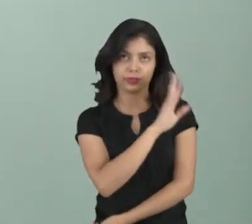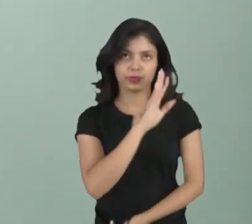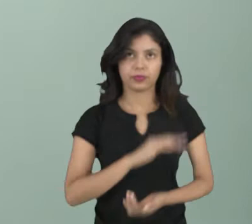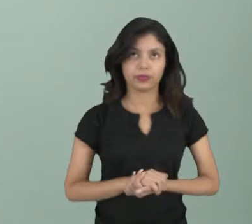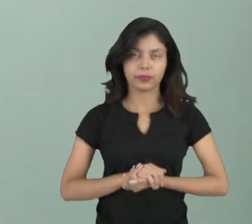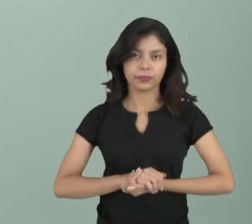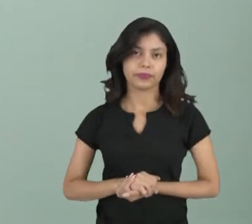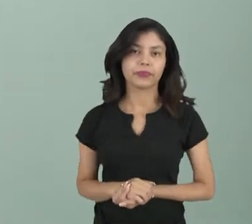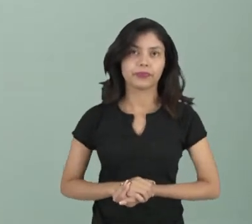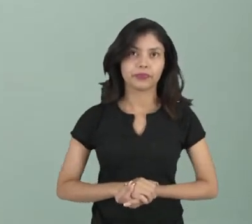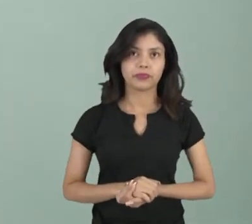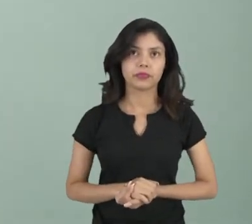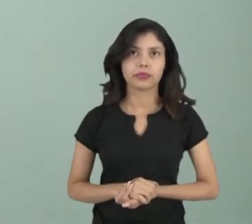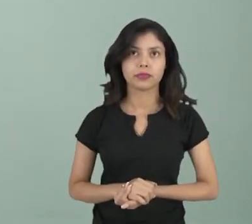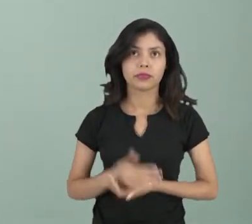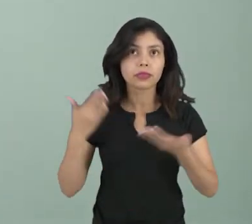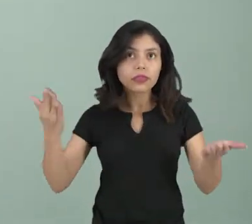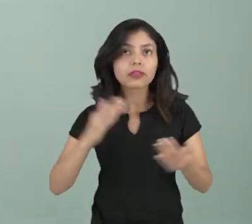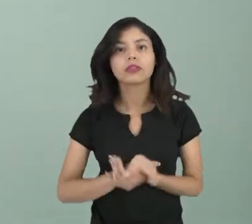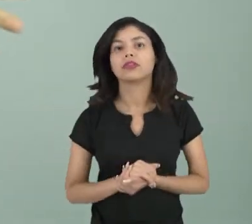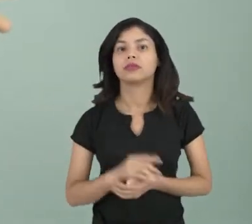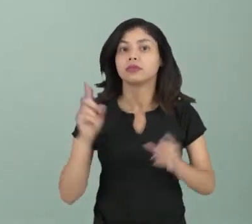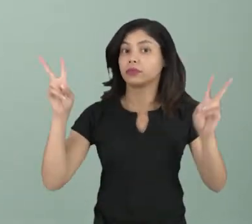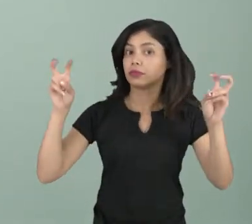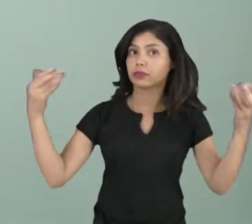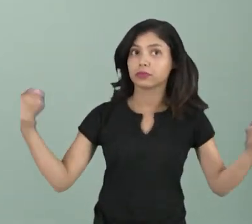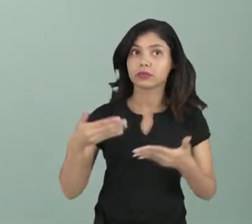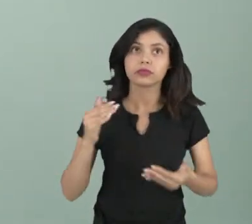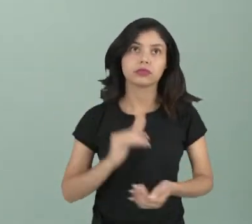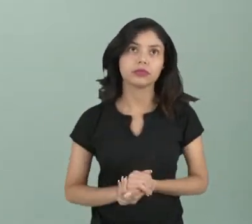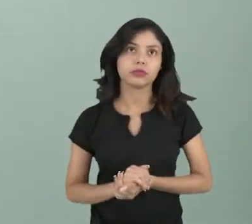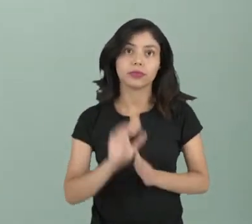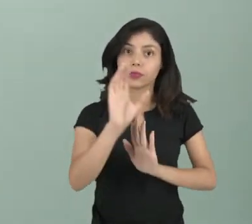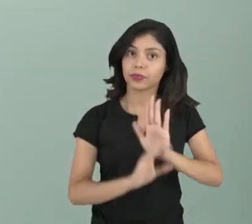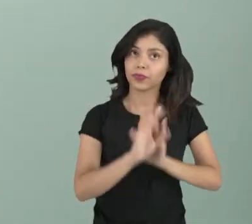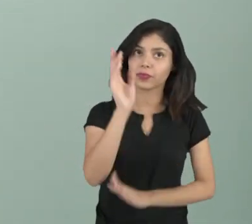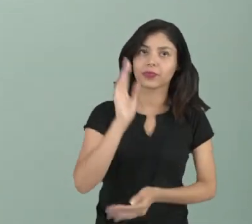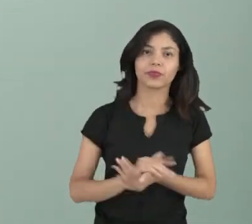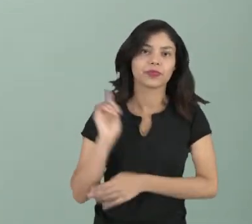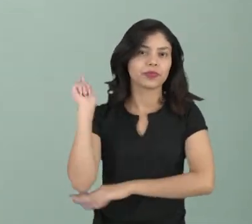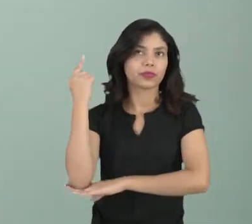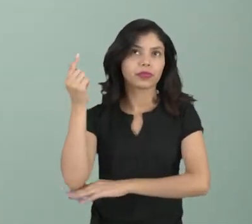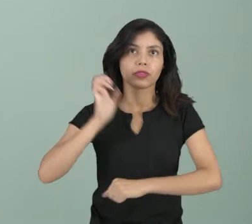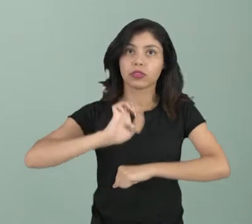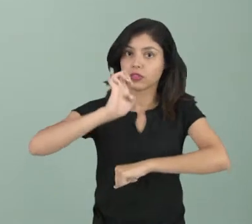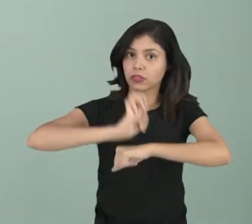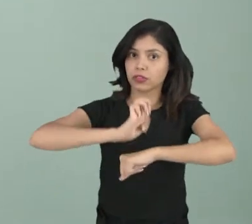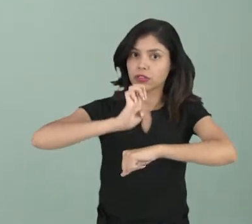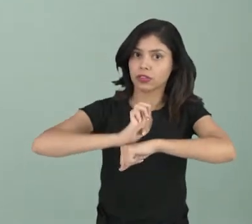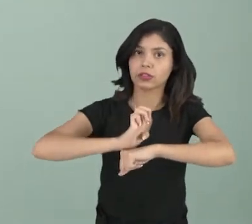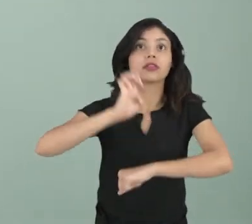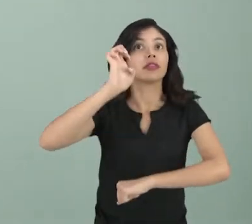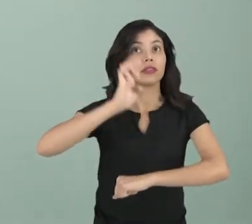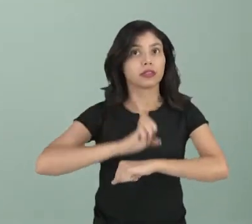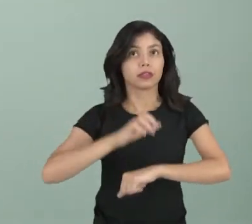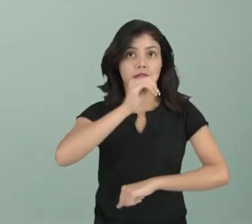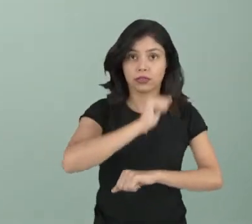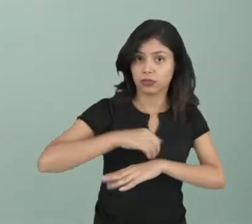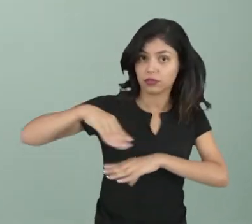do Ensino Fundamental e o nosso tema é conceito geográficos a respeito de